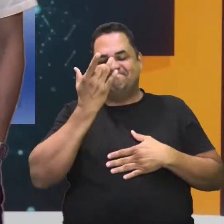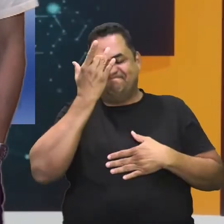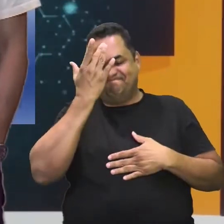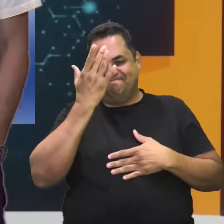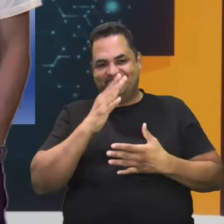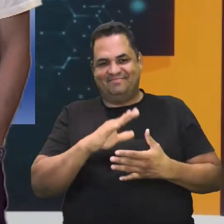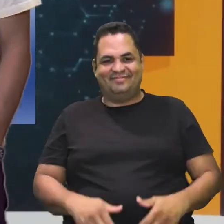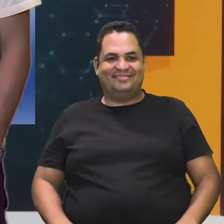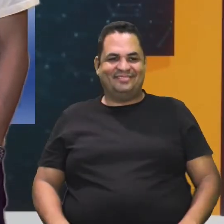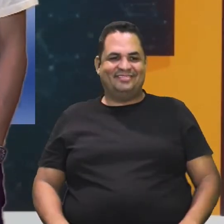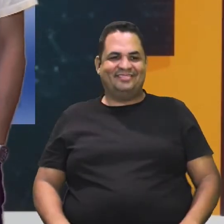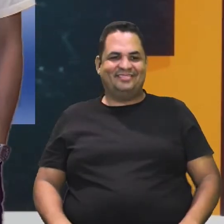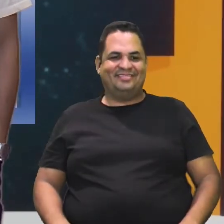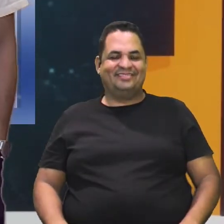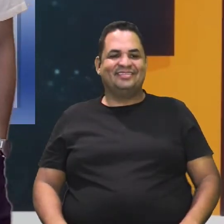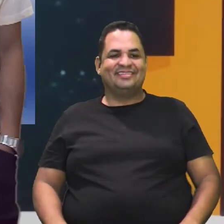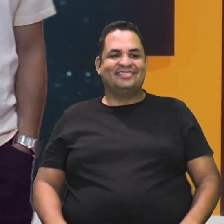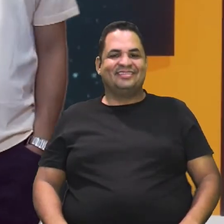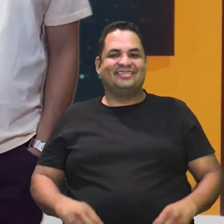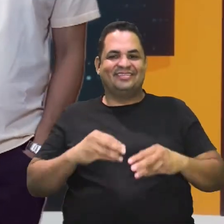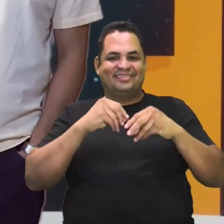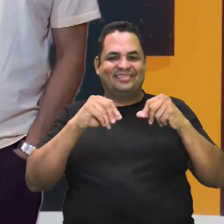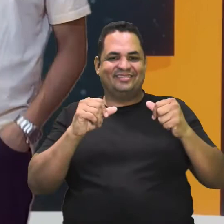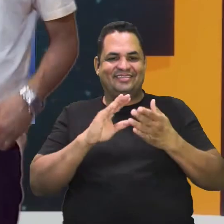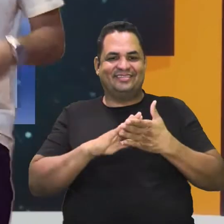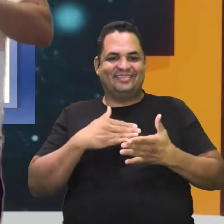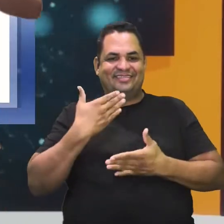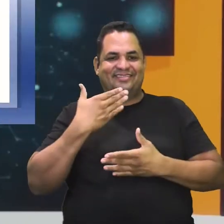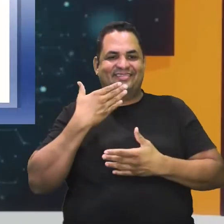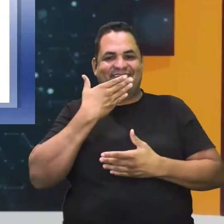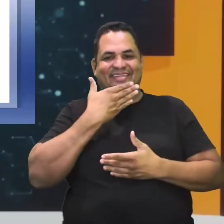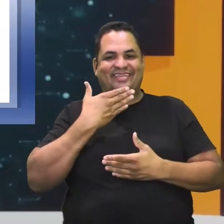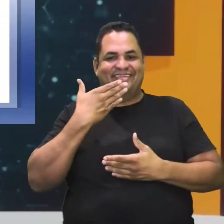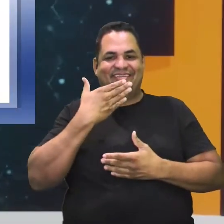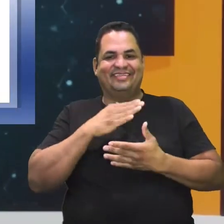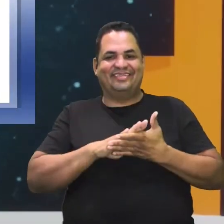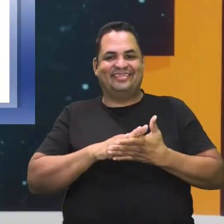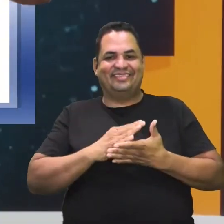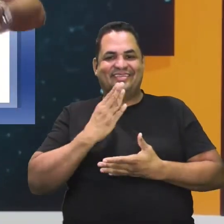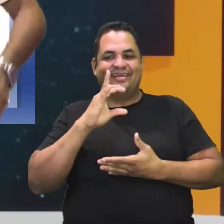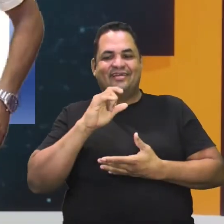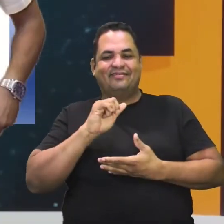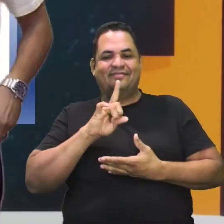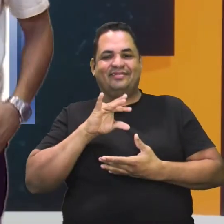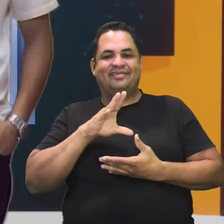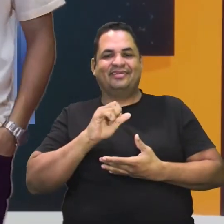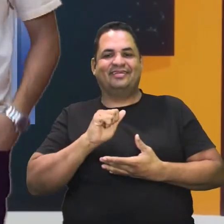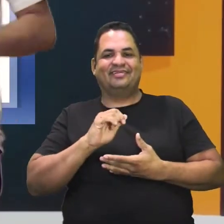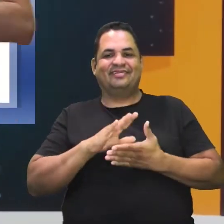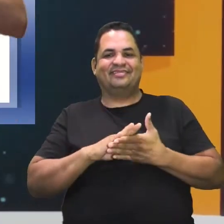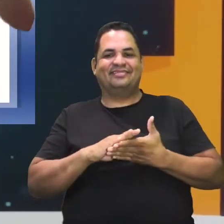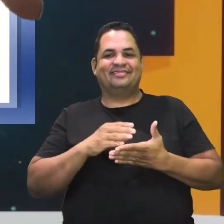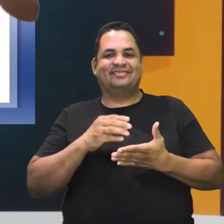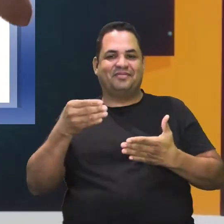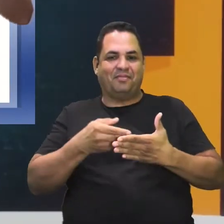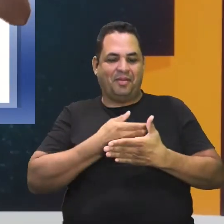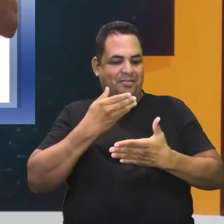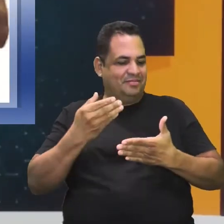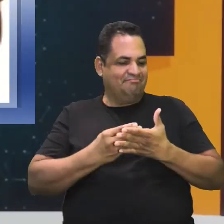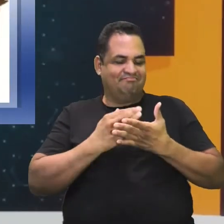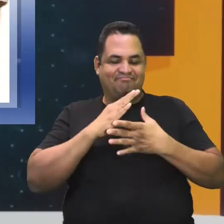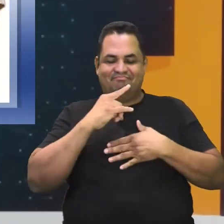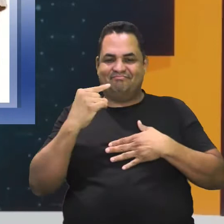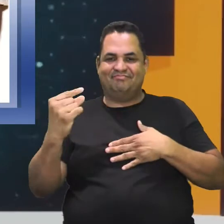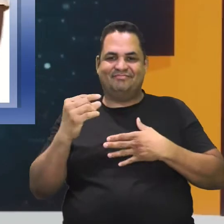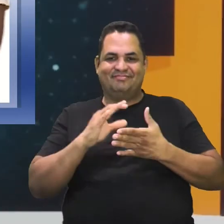leite em pó, Leite mel. em pó, mel e aveia. Né? Ou granola, para quem gosta de granola. O mamão some nessa hora, né?